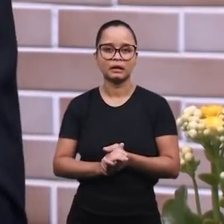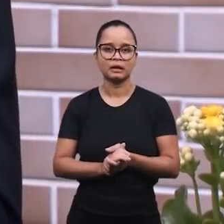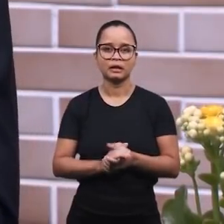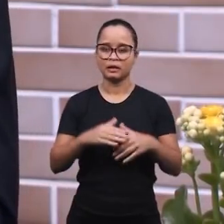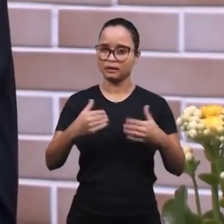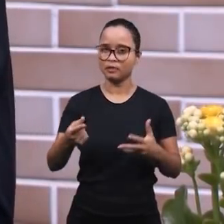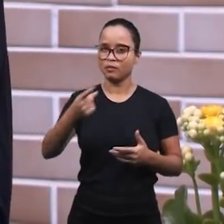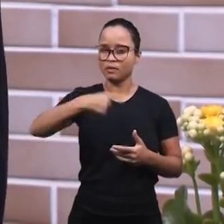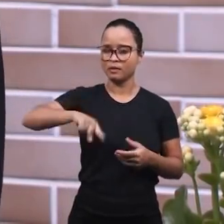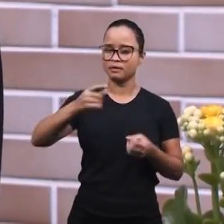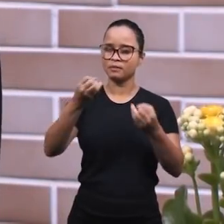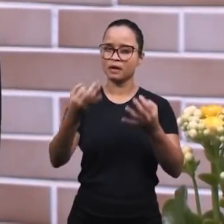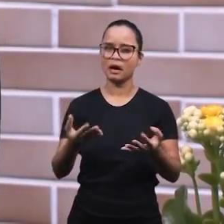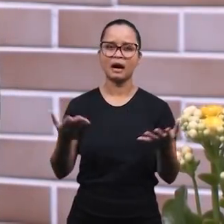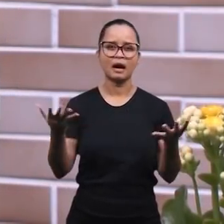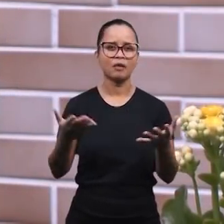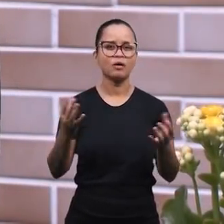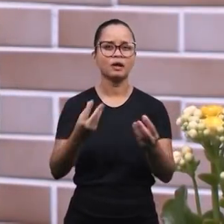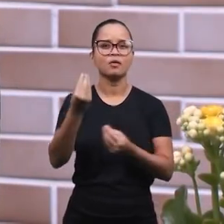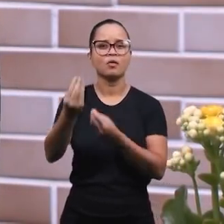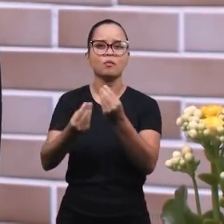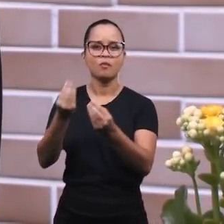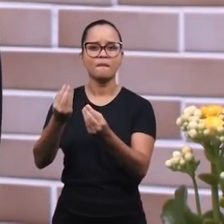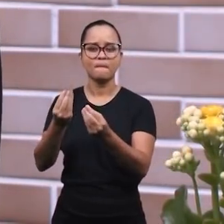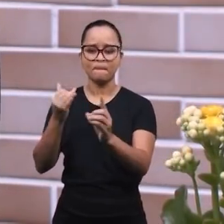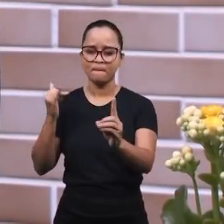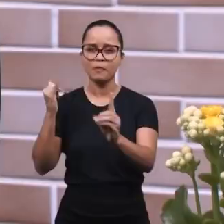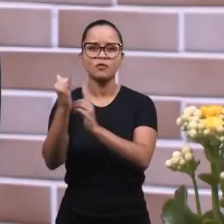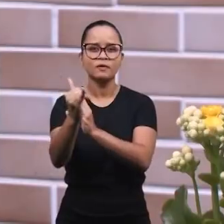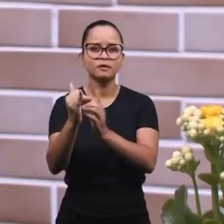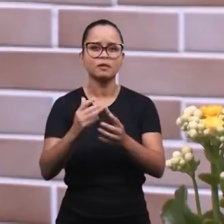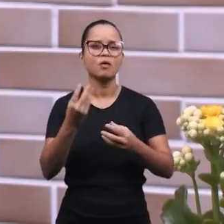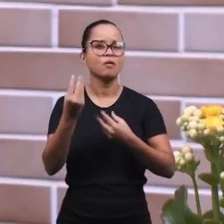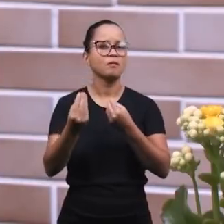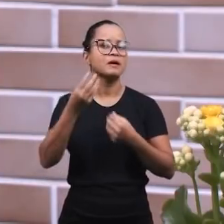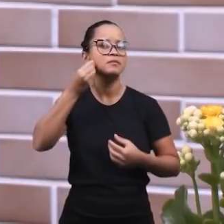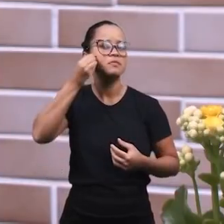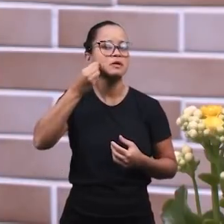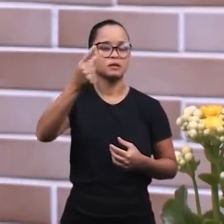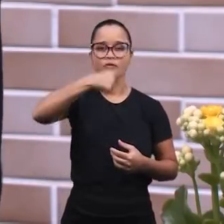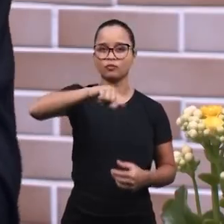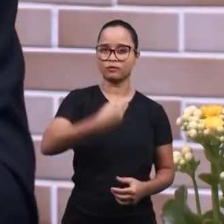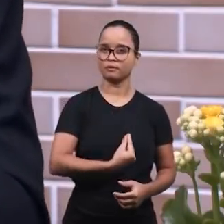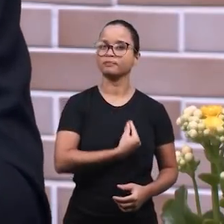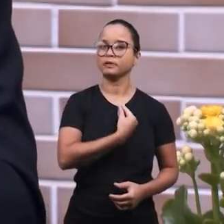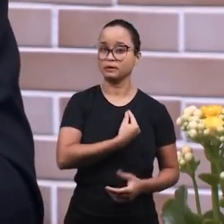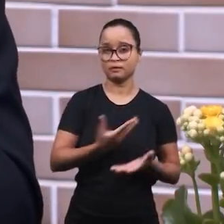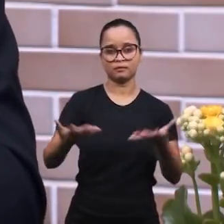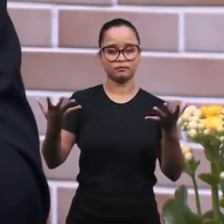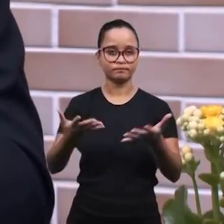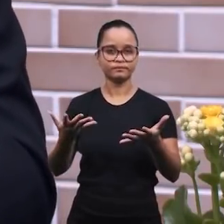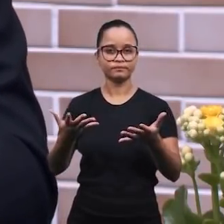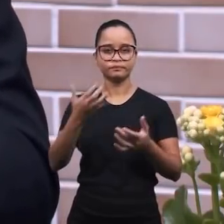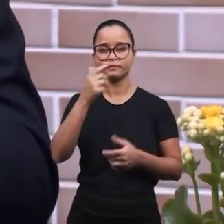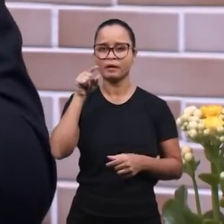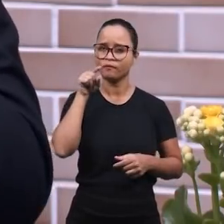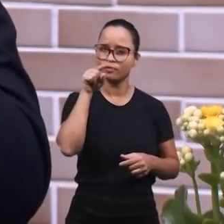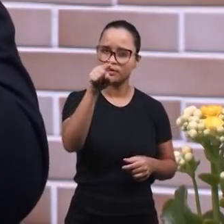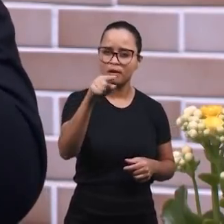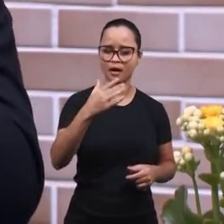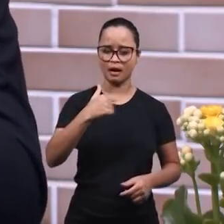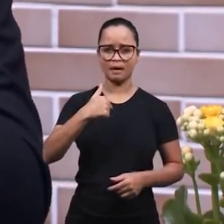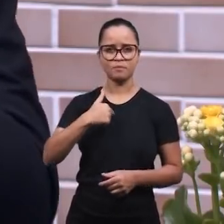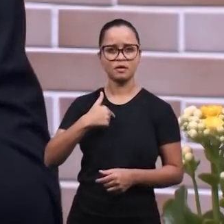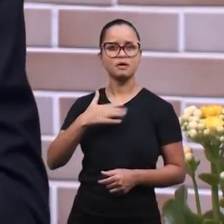Como dissemos, nós vamos agora aplicar profeticamente esta experiência às nossas vidas.